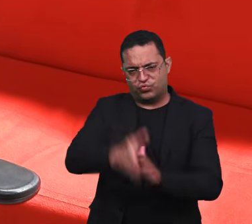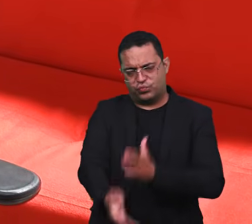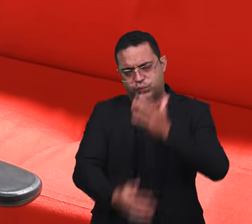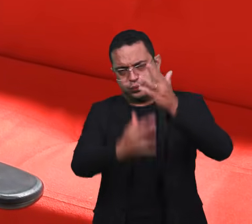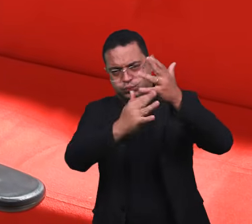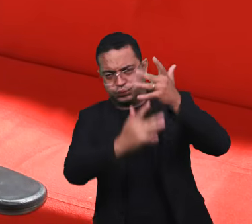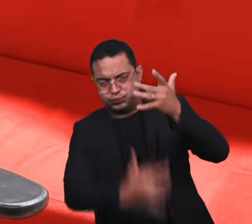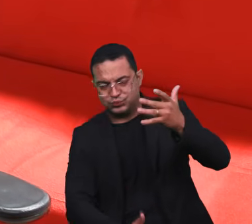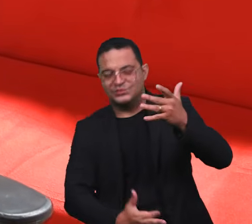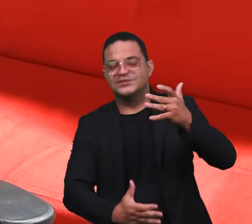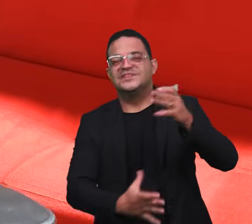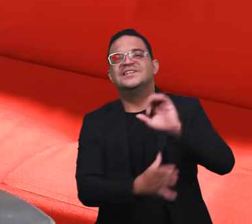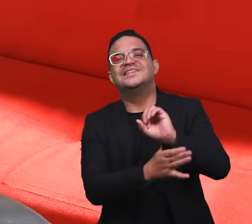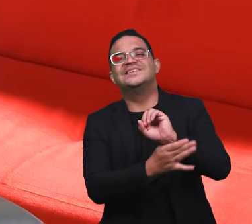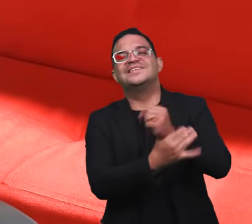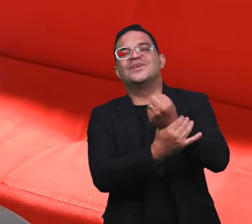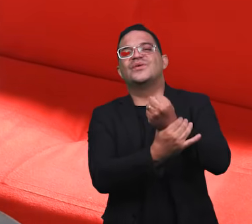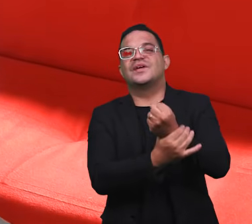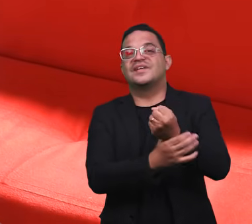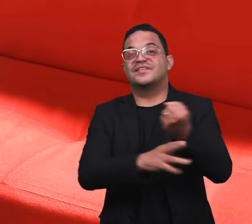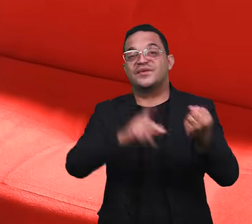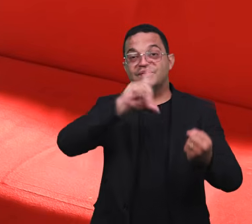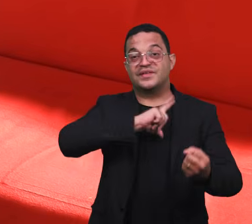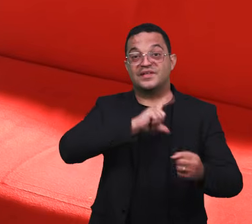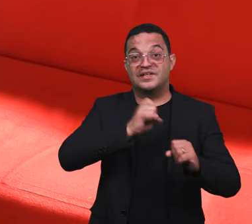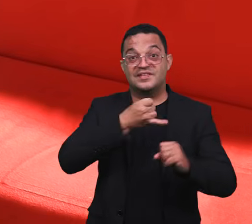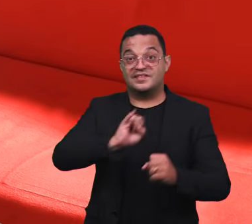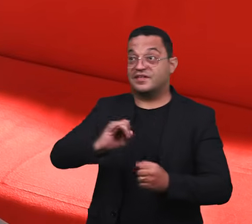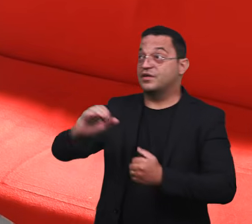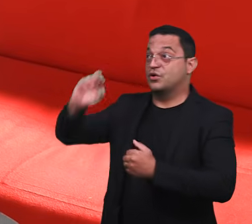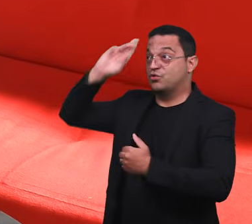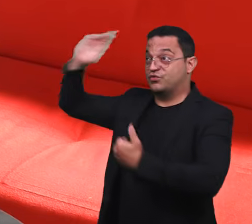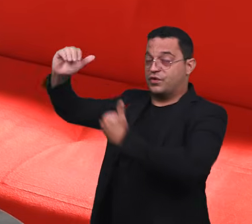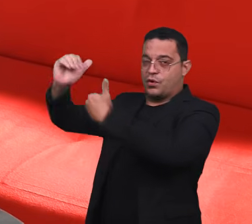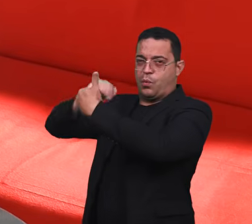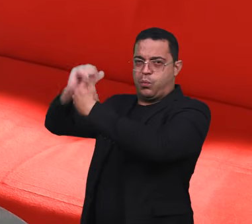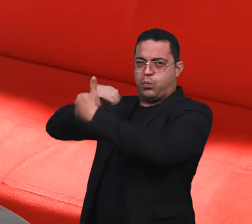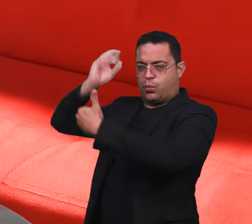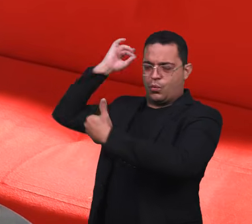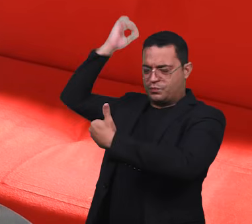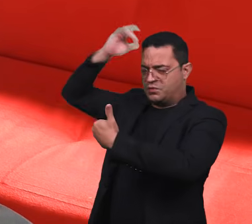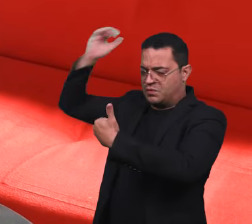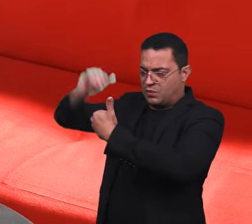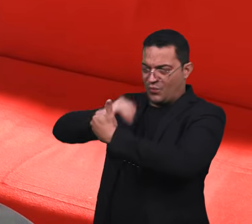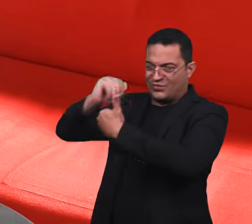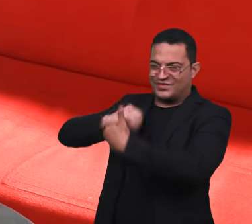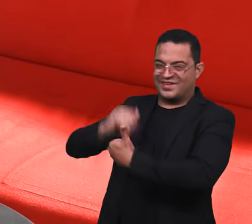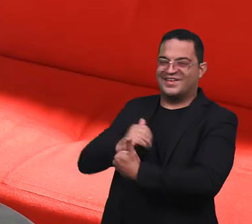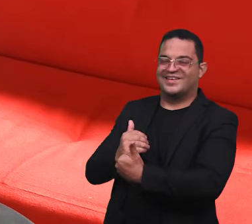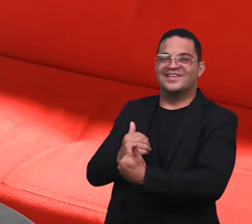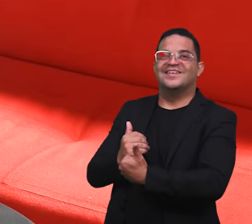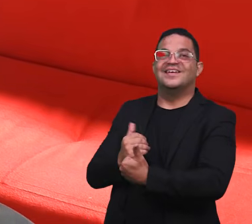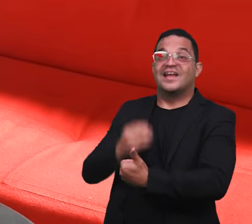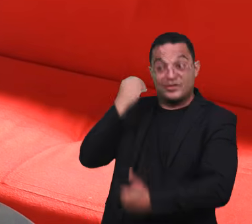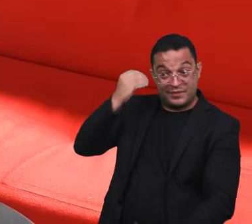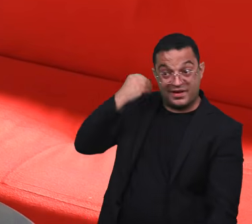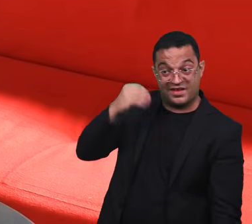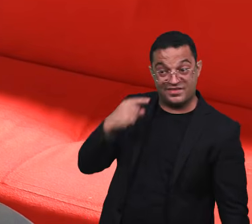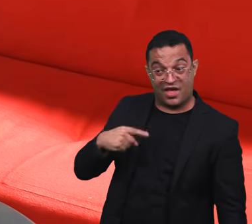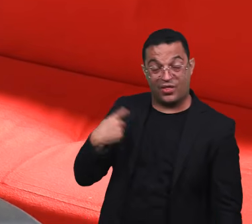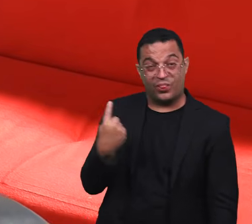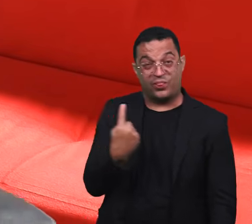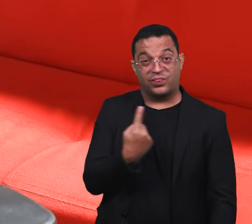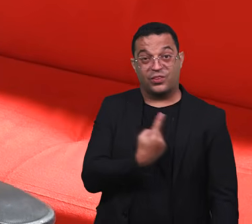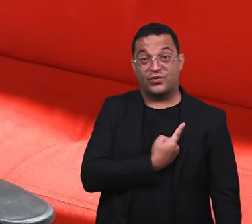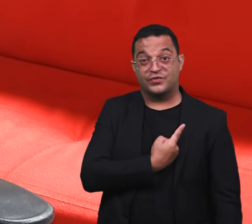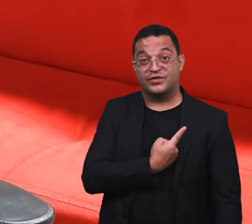né? E o conselho, quando ele vem do Senhor, que vem do Espírito Santo, que fala às igrejas, que fala conosco, e temos essa